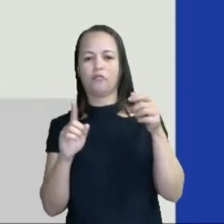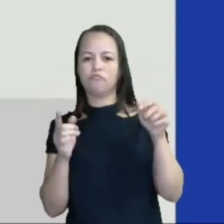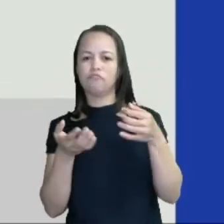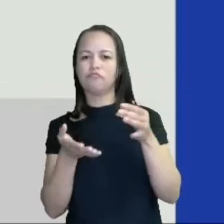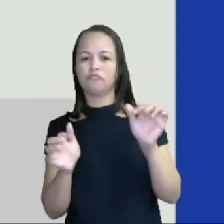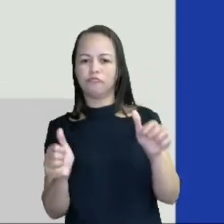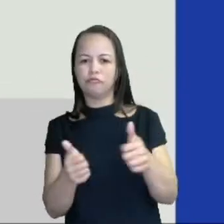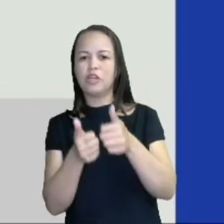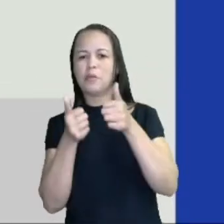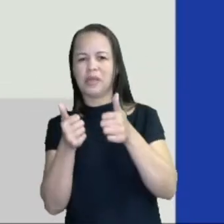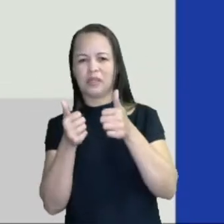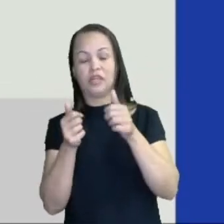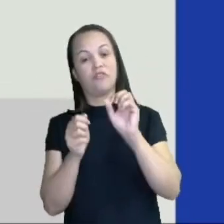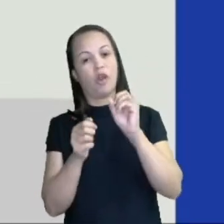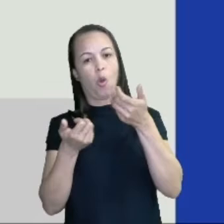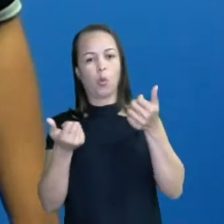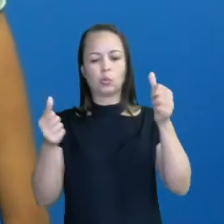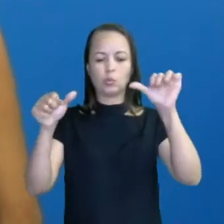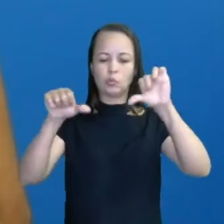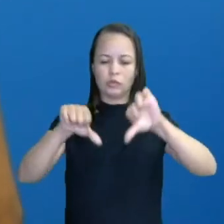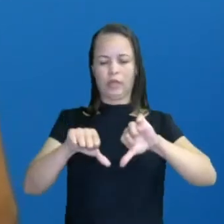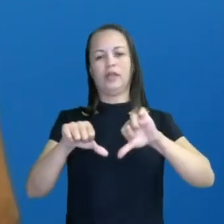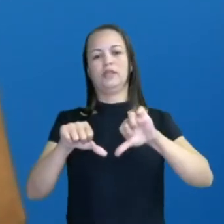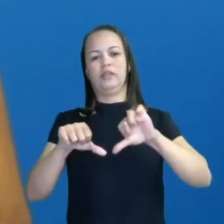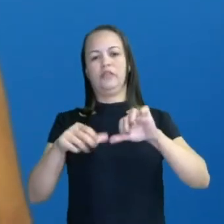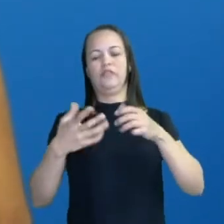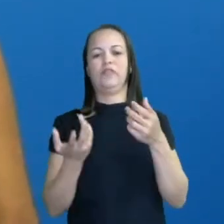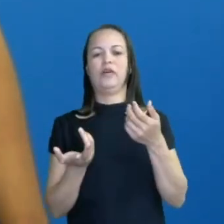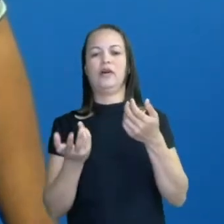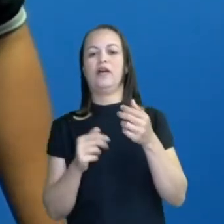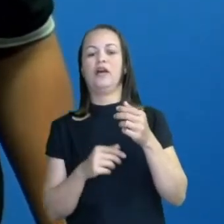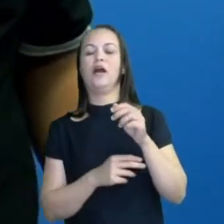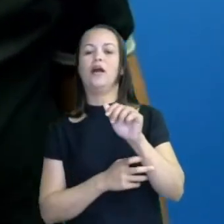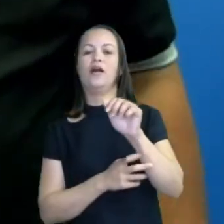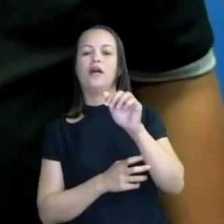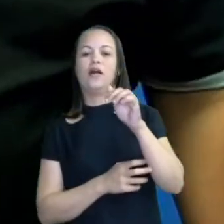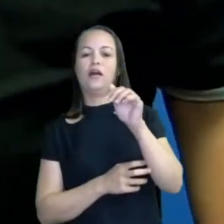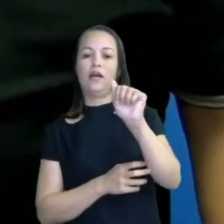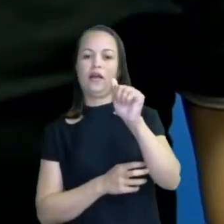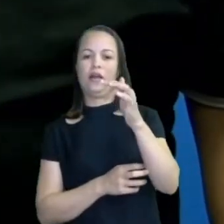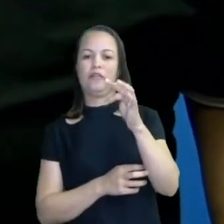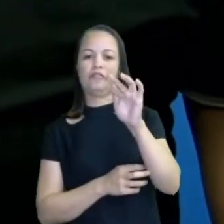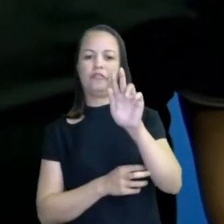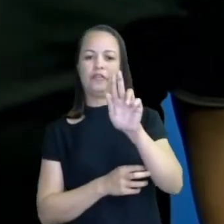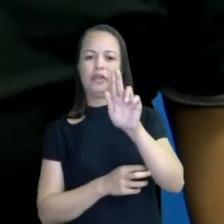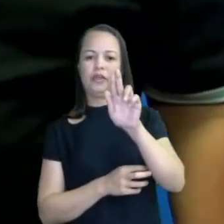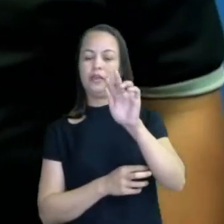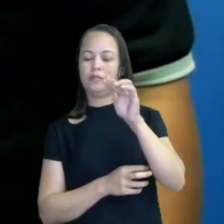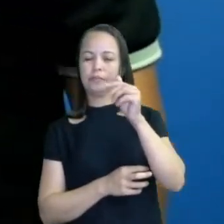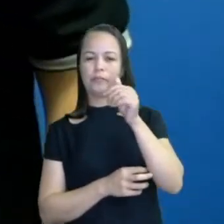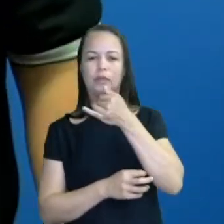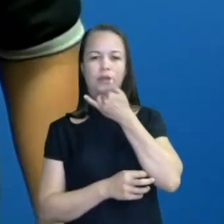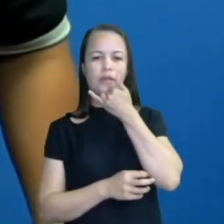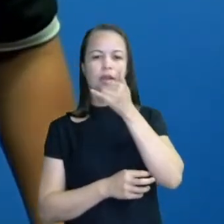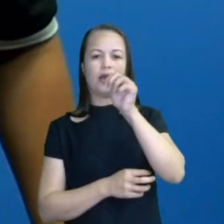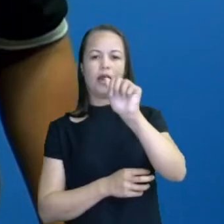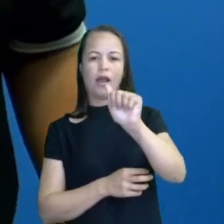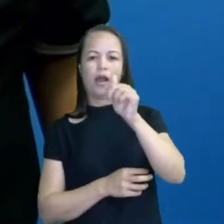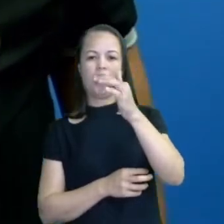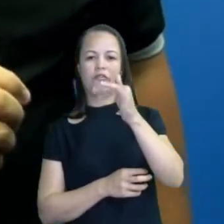negativas. Como assim, professor? Frases afirmativas ou negativas? Vamos puxar um exemplo